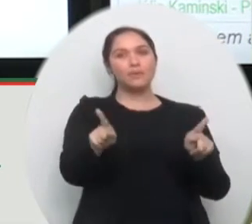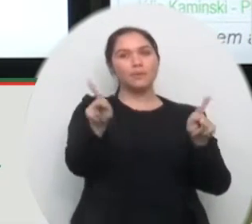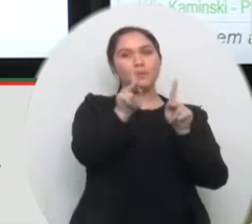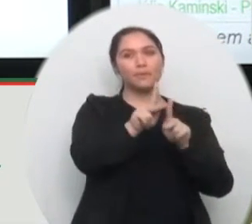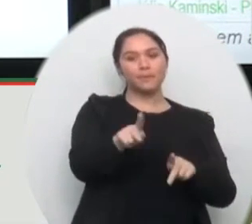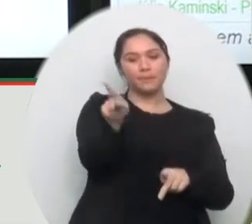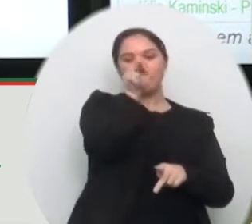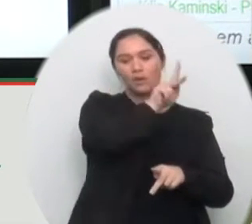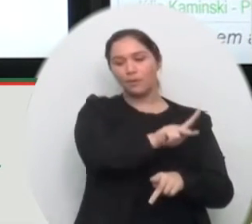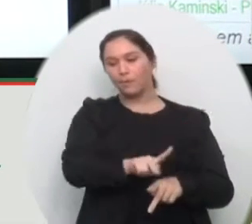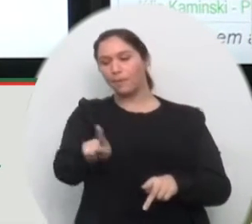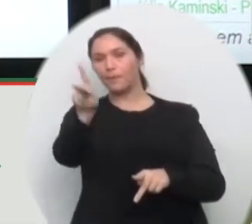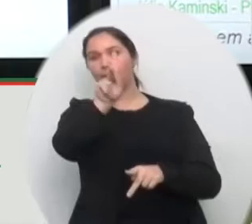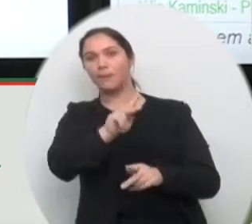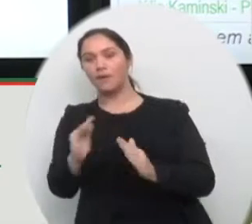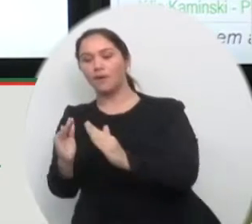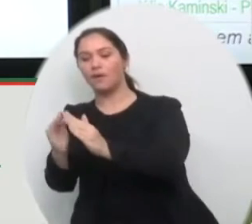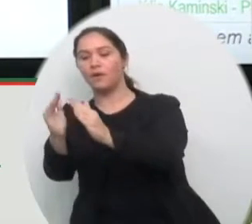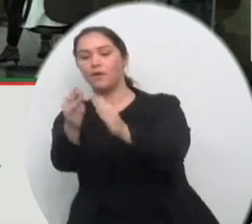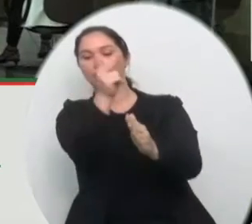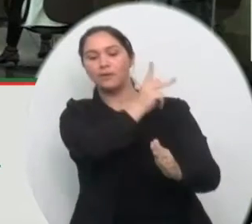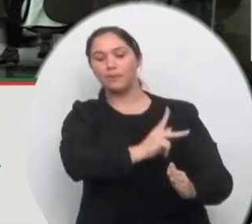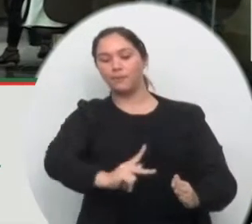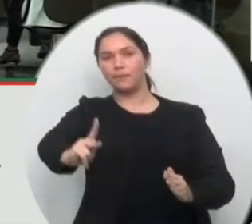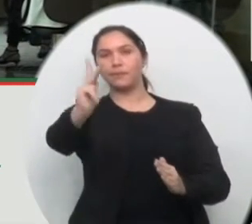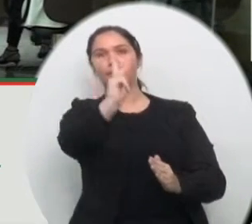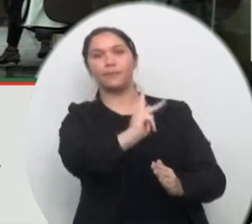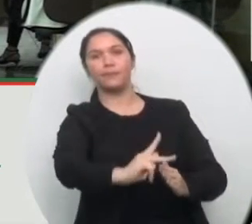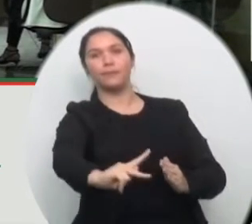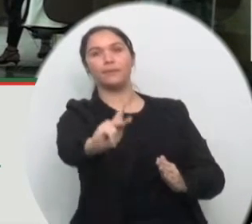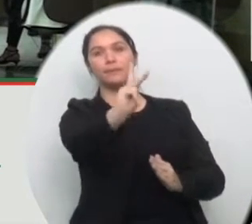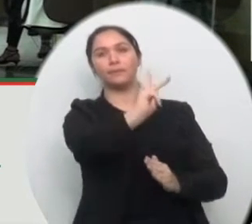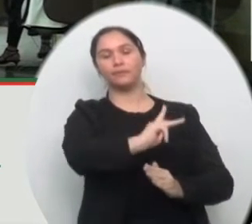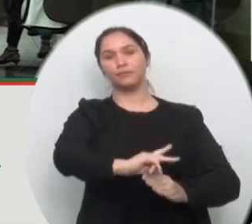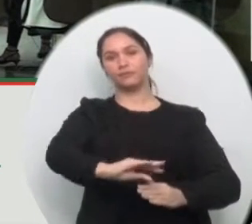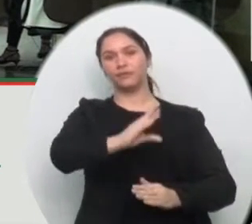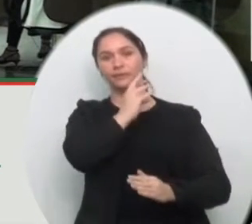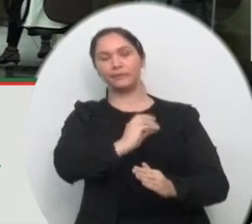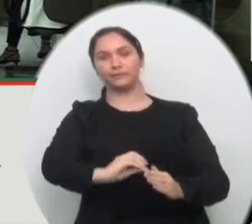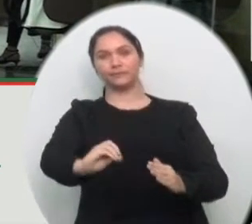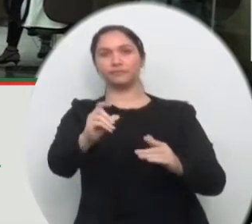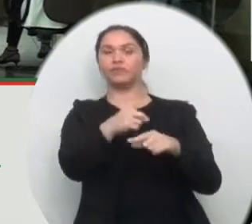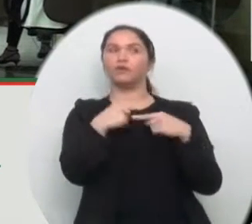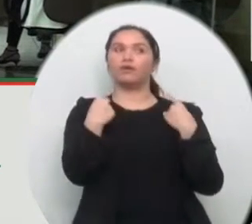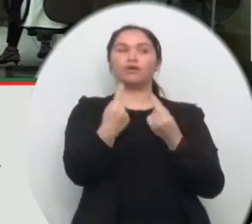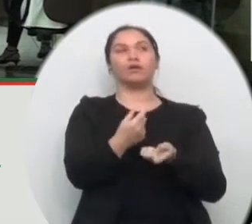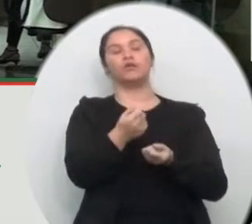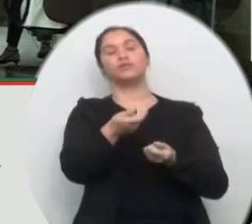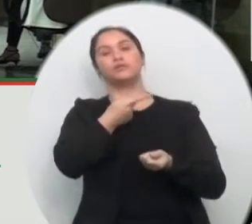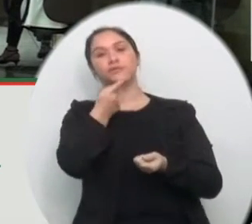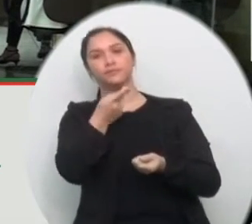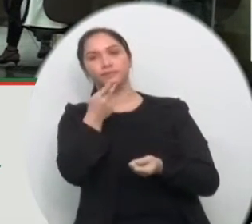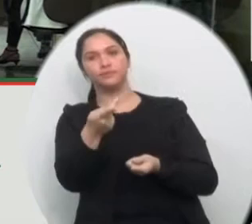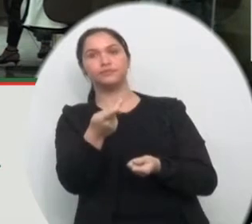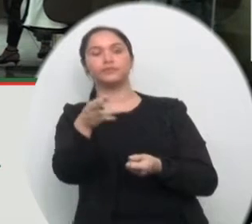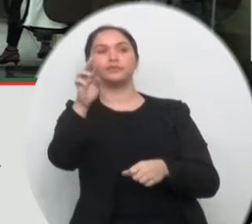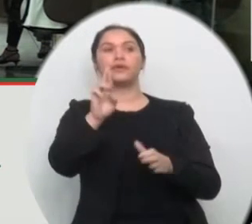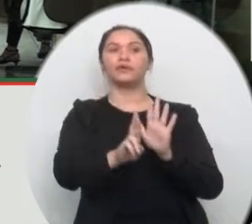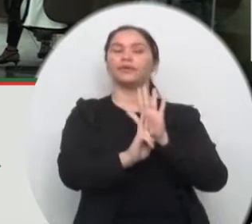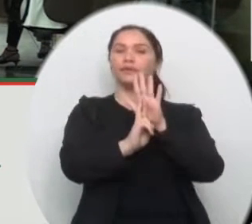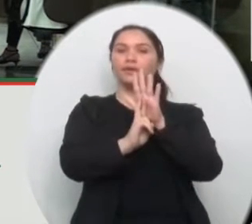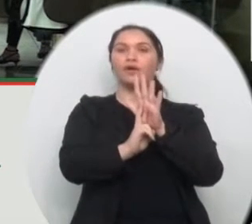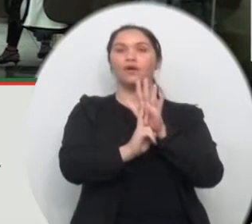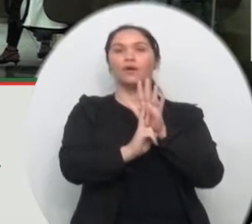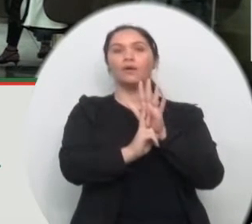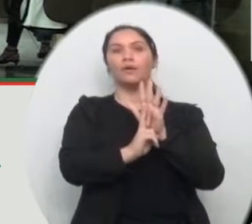A água na beira da rodovia. Foi essa questão, já foi feita, batido bastante, foi reclamado com a empresa, foi feito várias